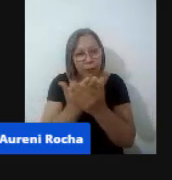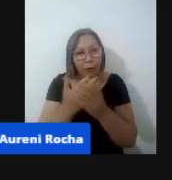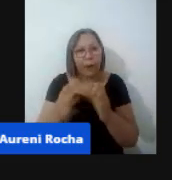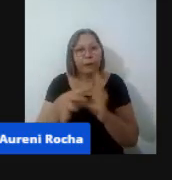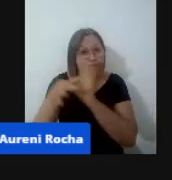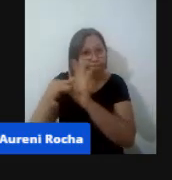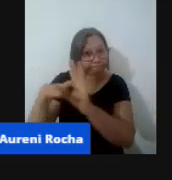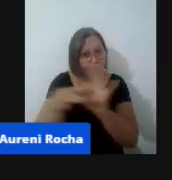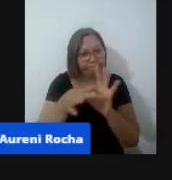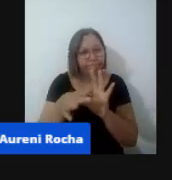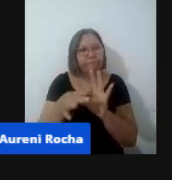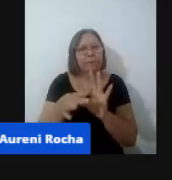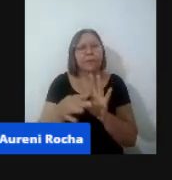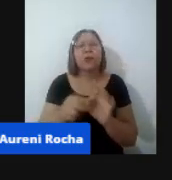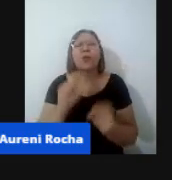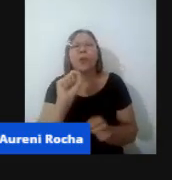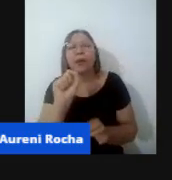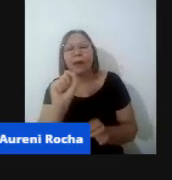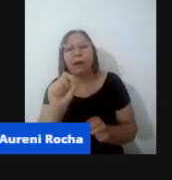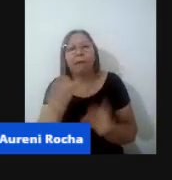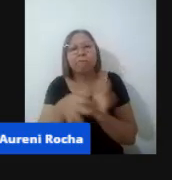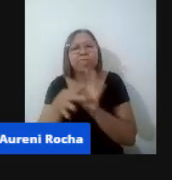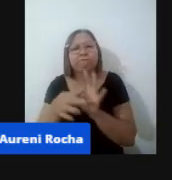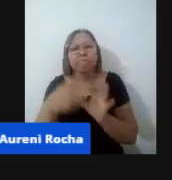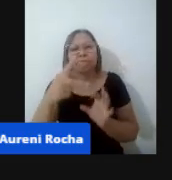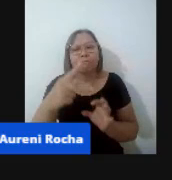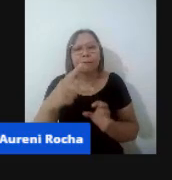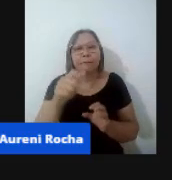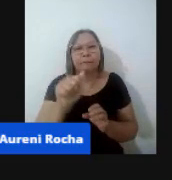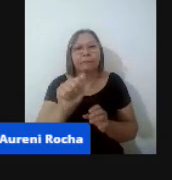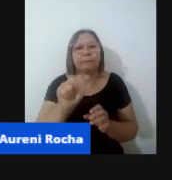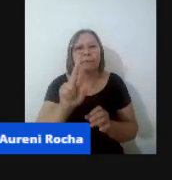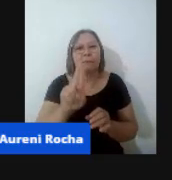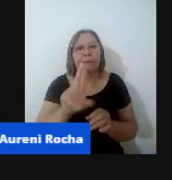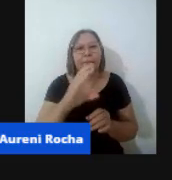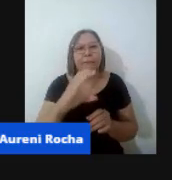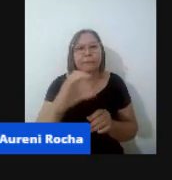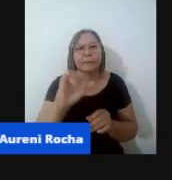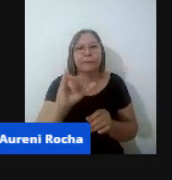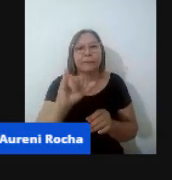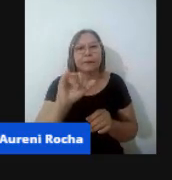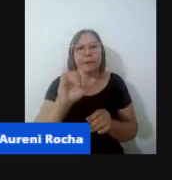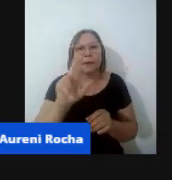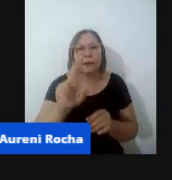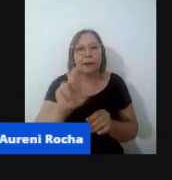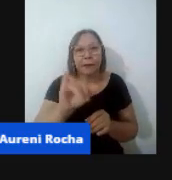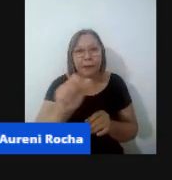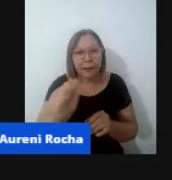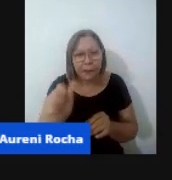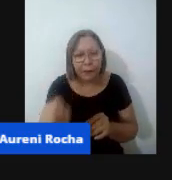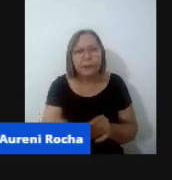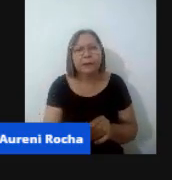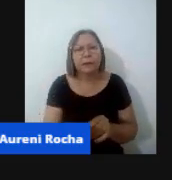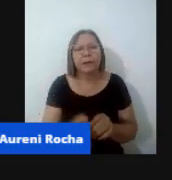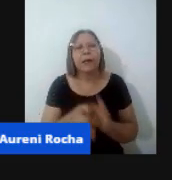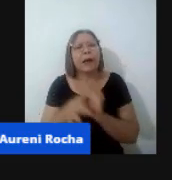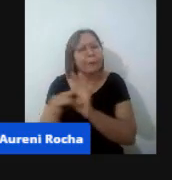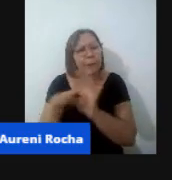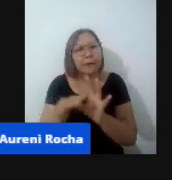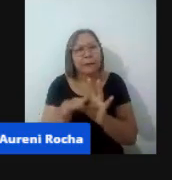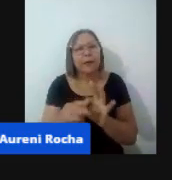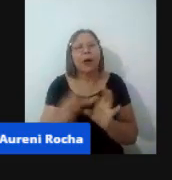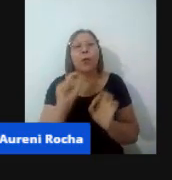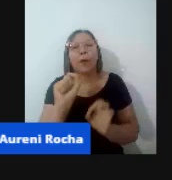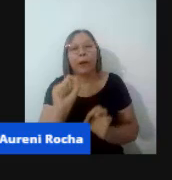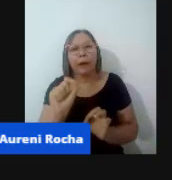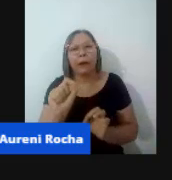E o que seriam essas parcerias? Essa parceria se refere à parceria efetiva mesmo de todos os